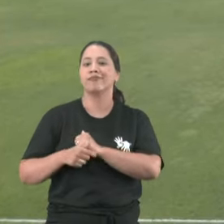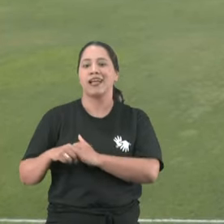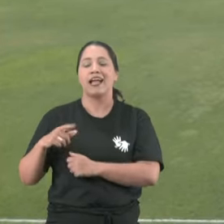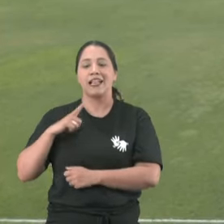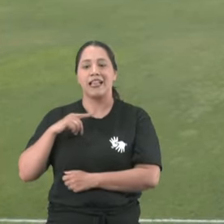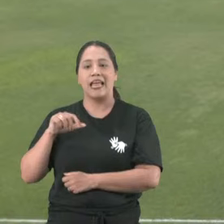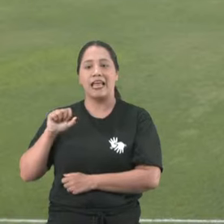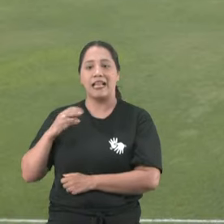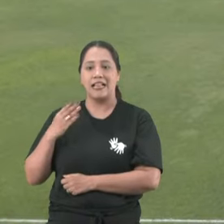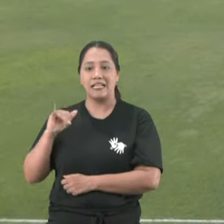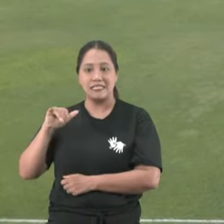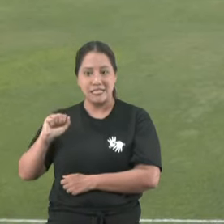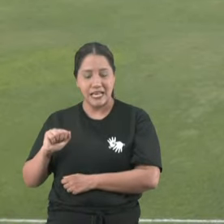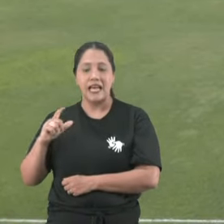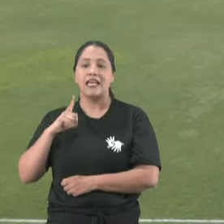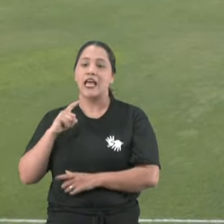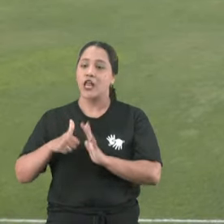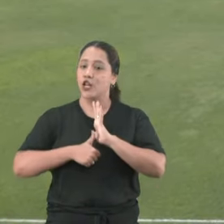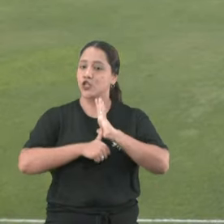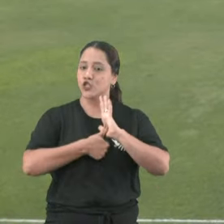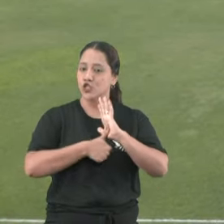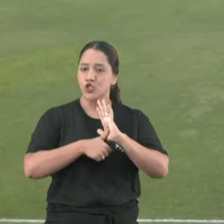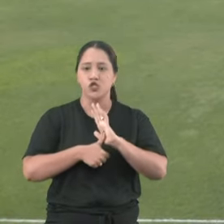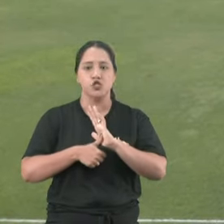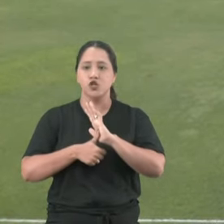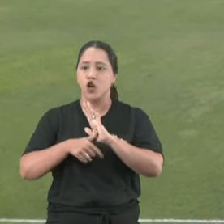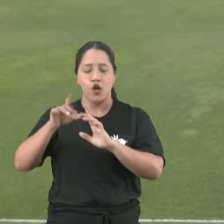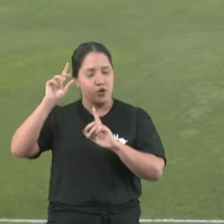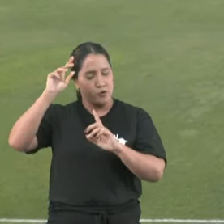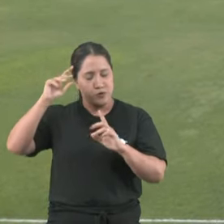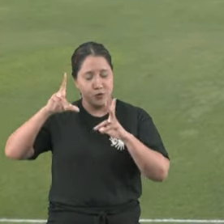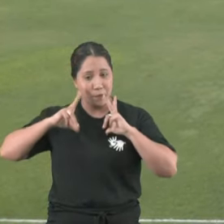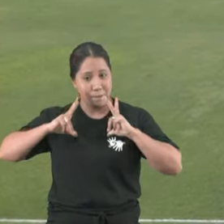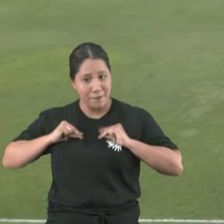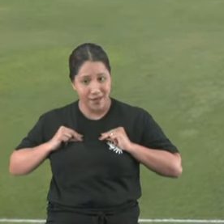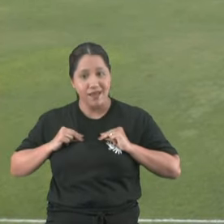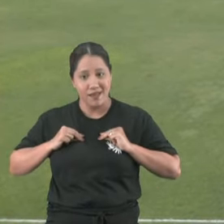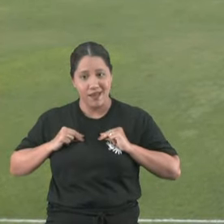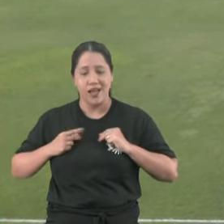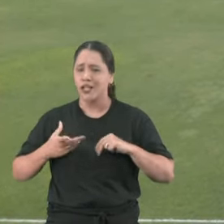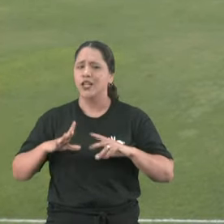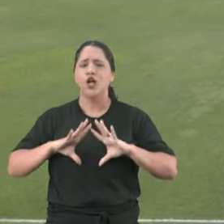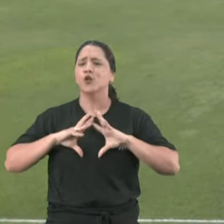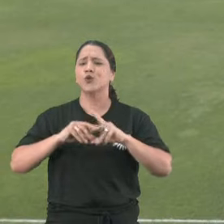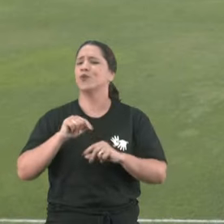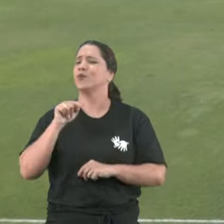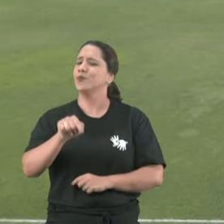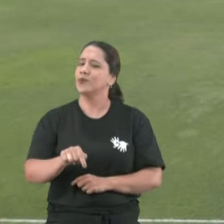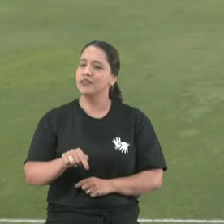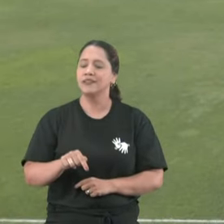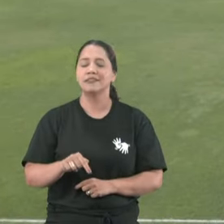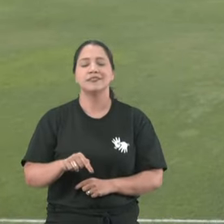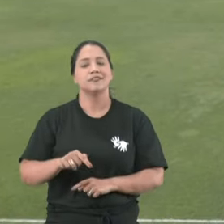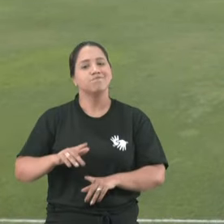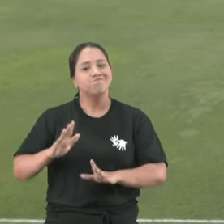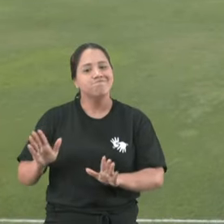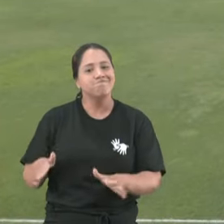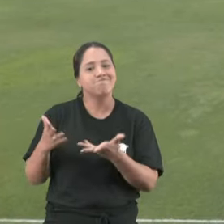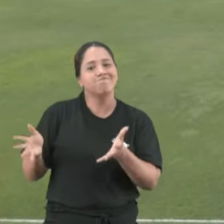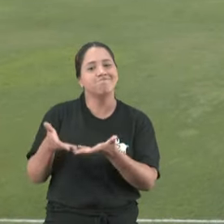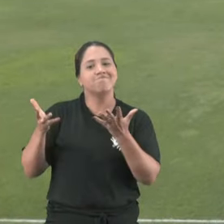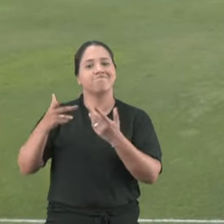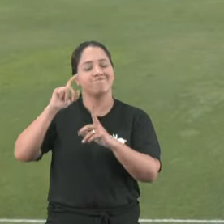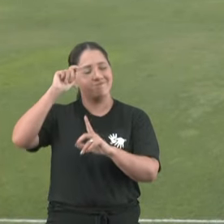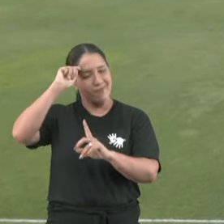CEA, que ele passa a ser sócio benemérito. Então, assim, tudo tudo isso contribui para essa linda